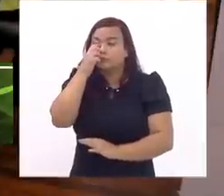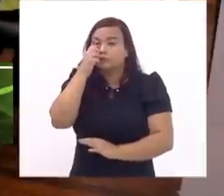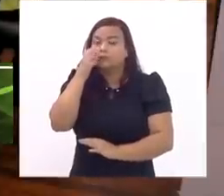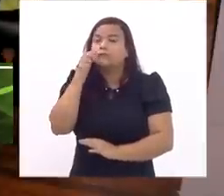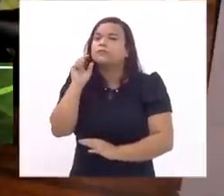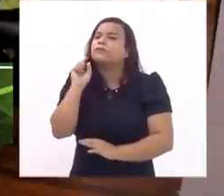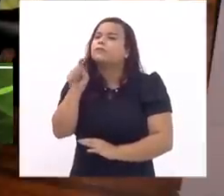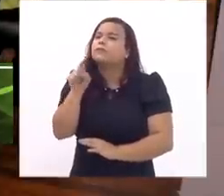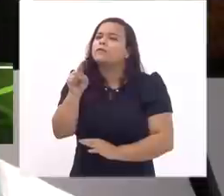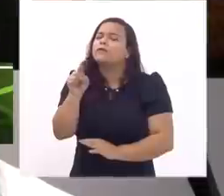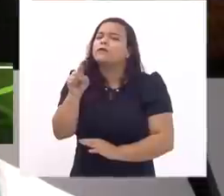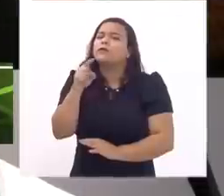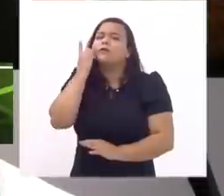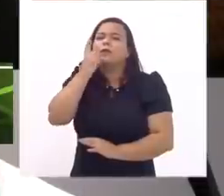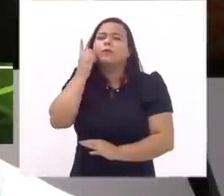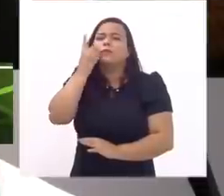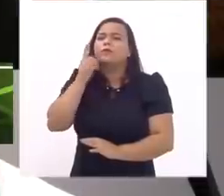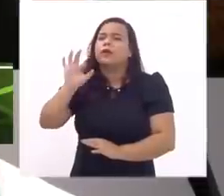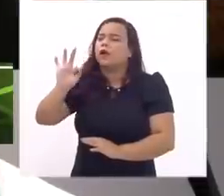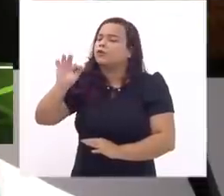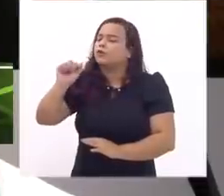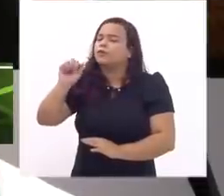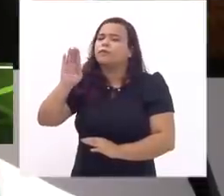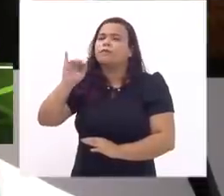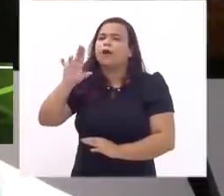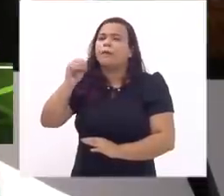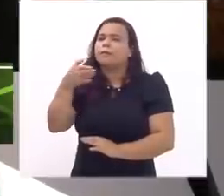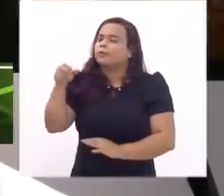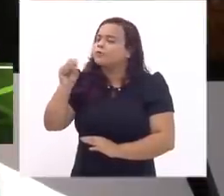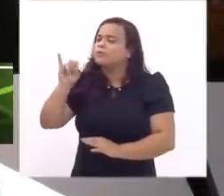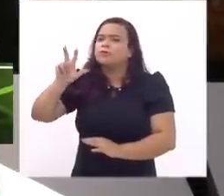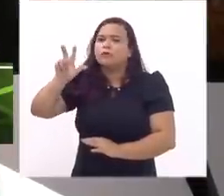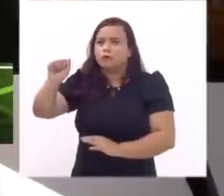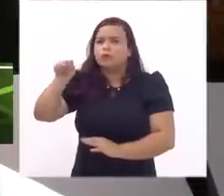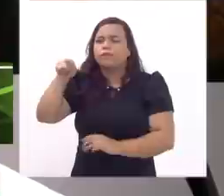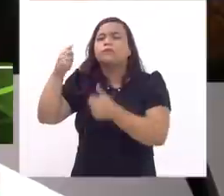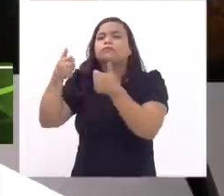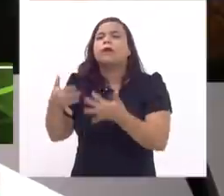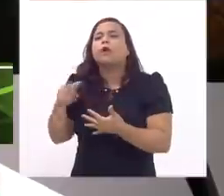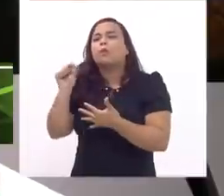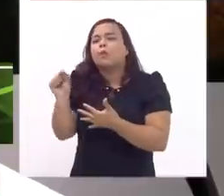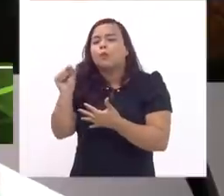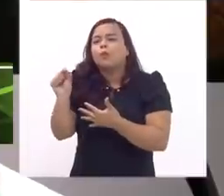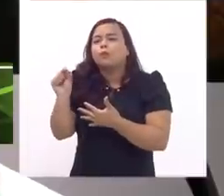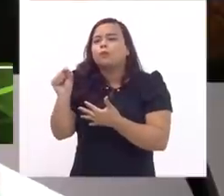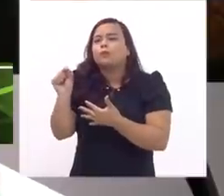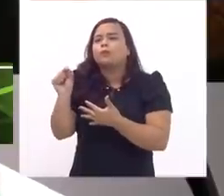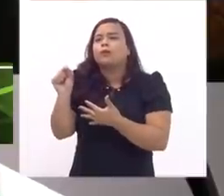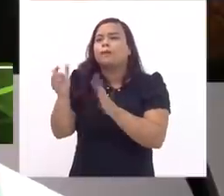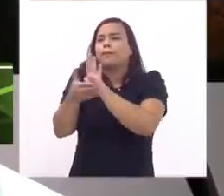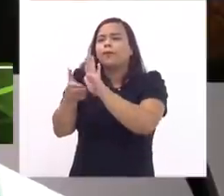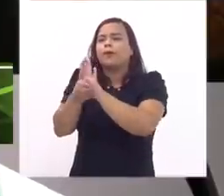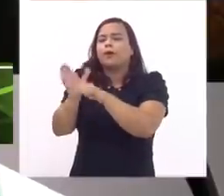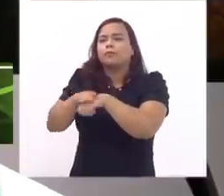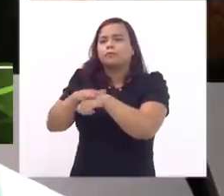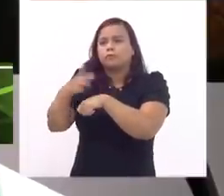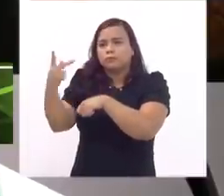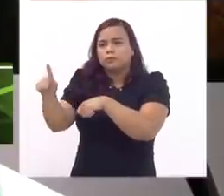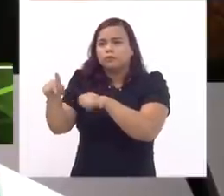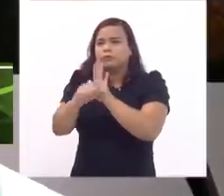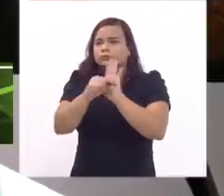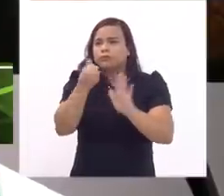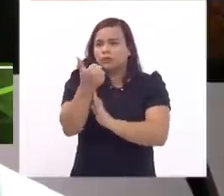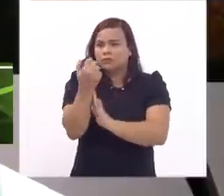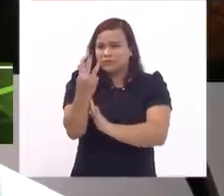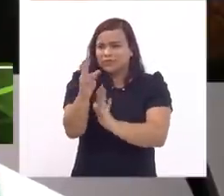13º. O deputado Fábio Silva, né, ele propôs no